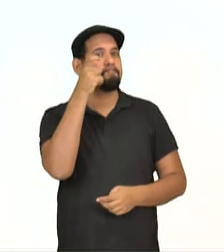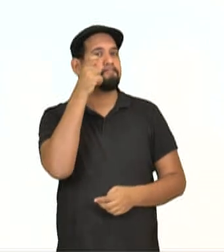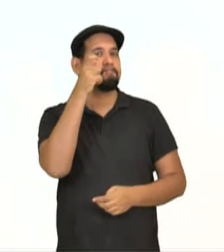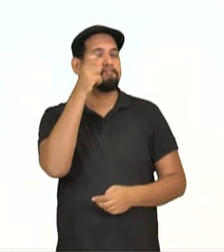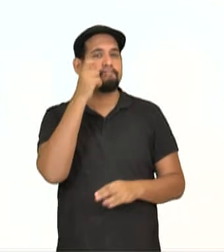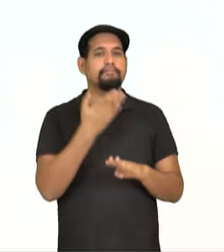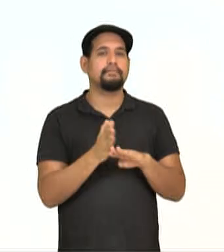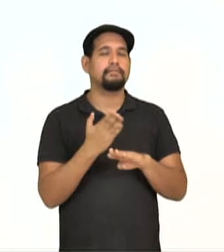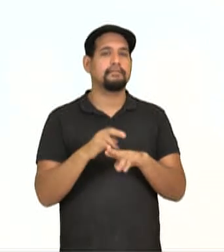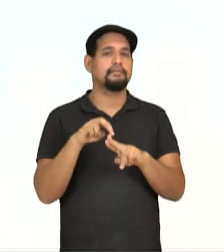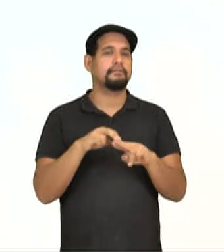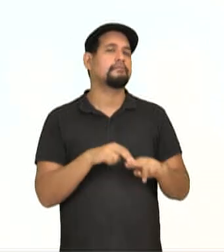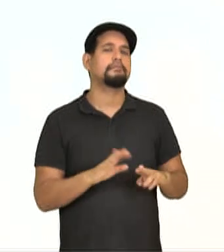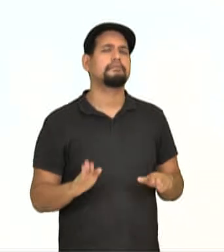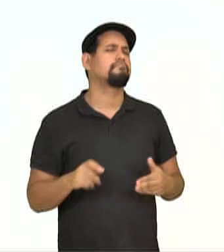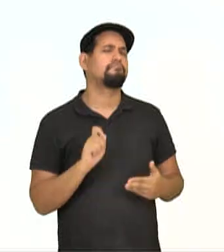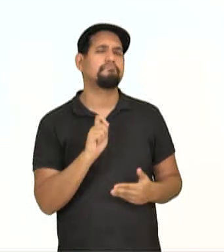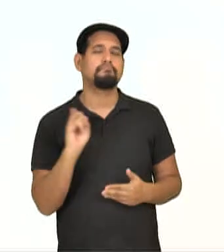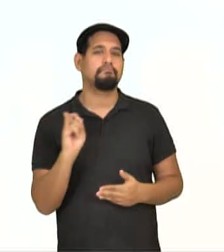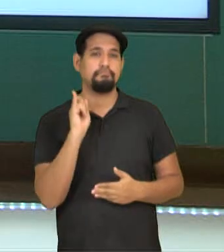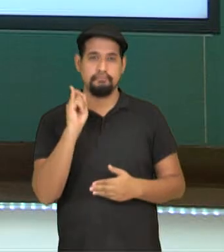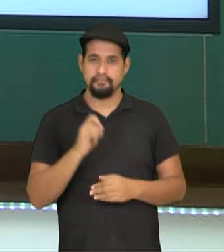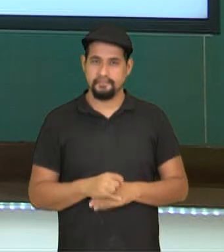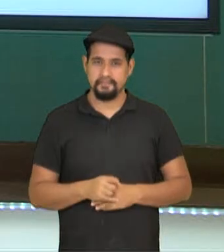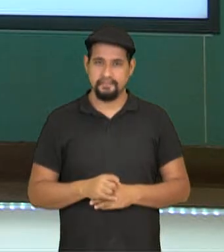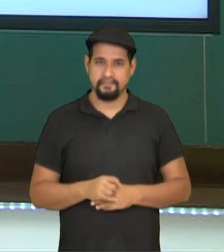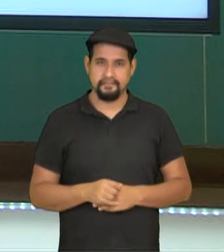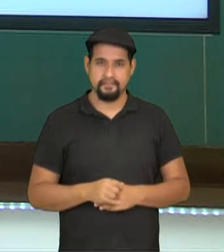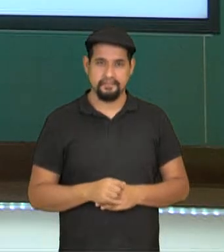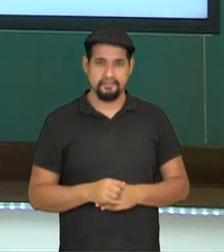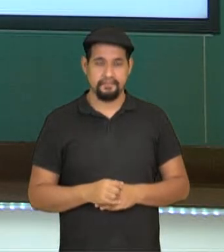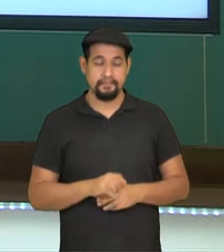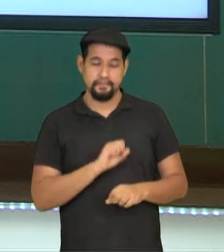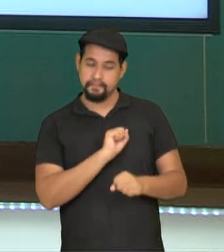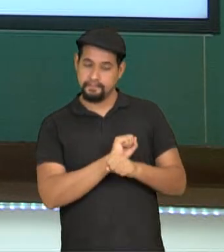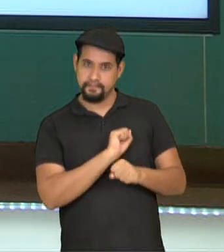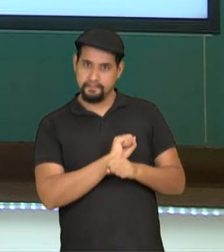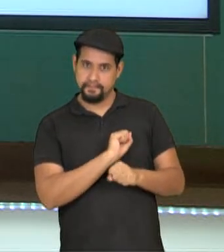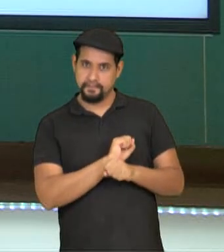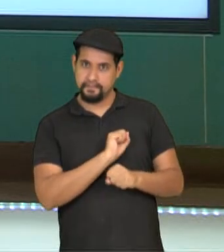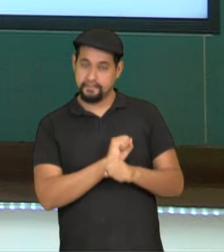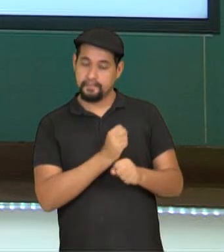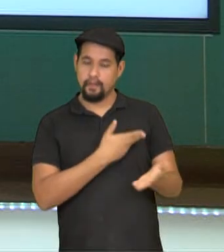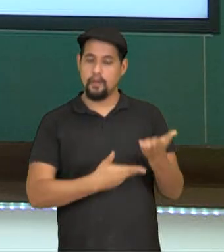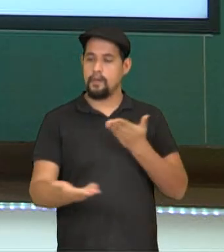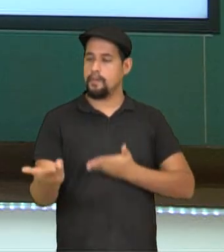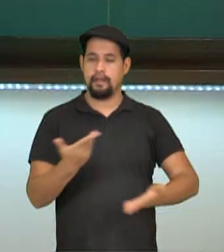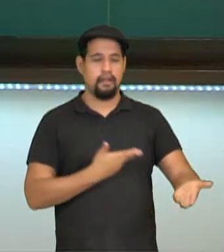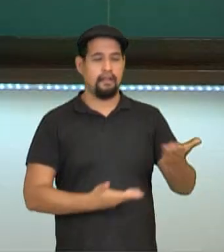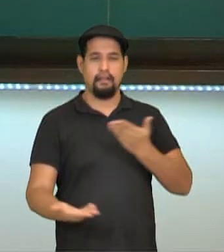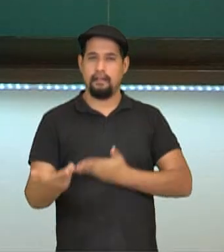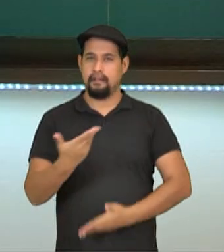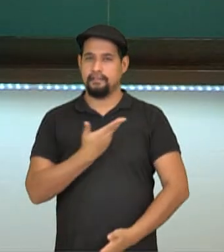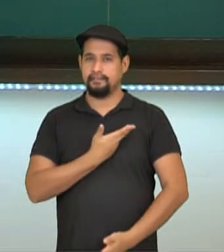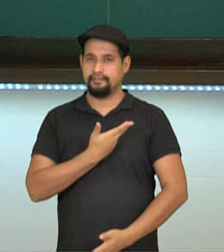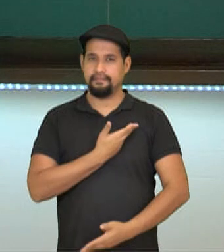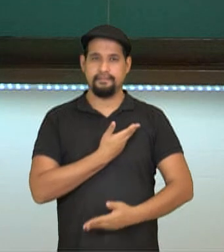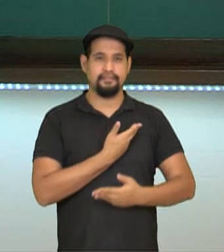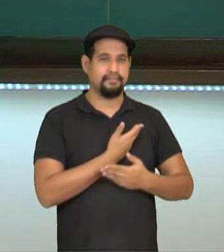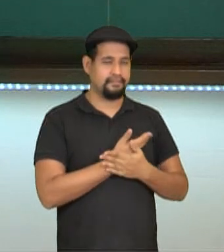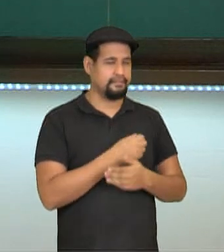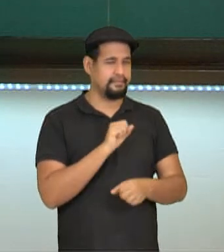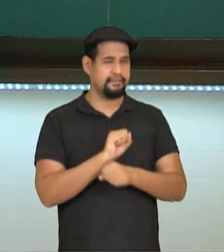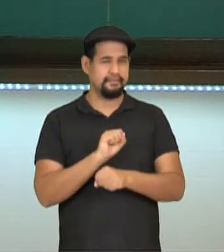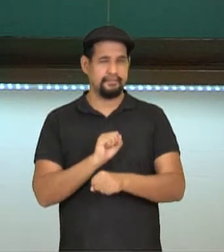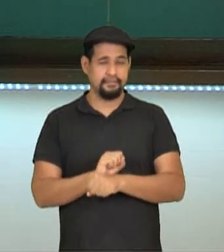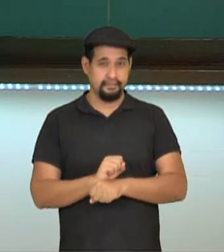na prática do skate e deixe ele reservado para compartilhar com os seus colegas. Então, um